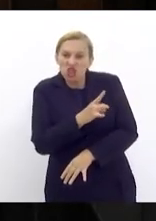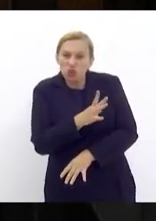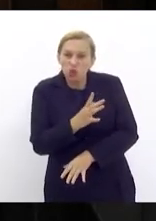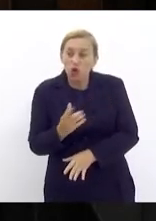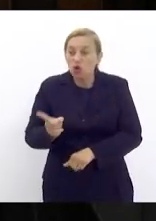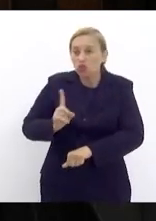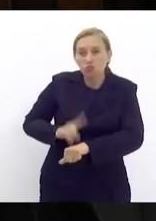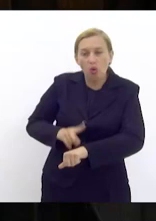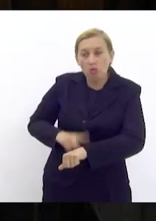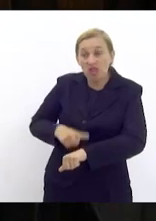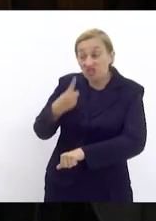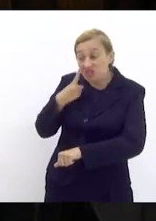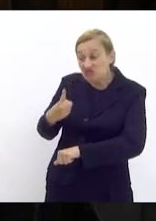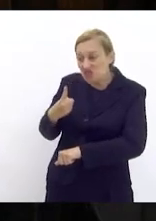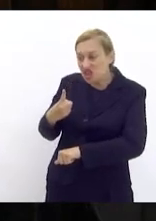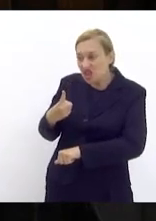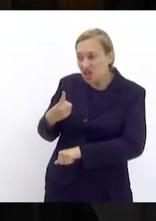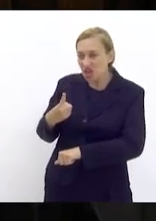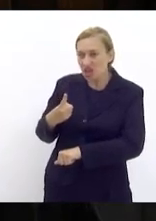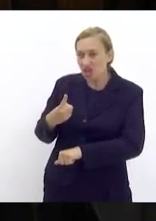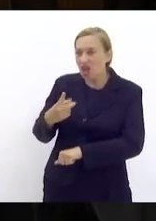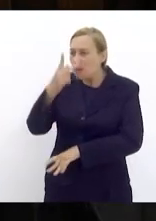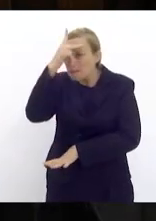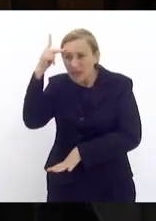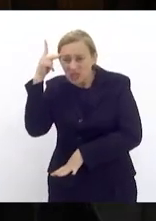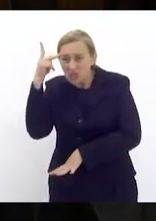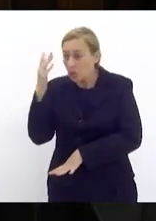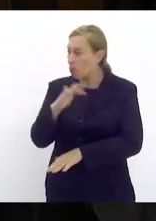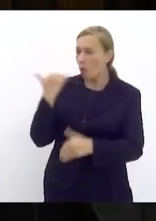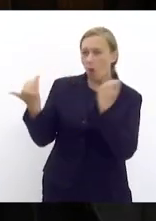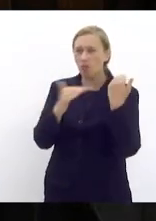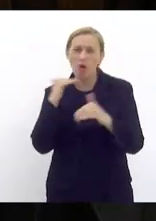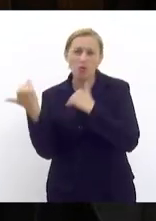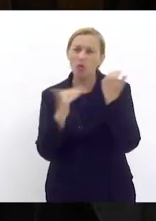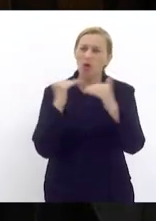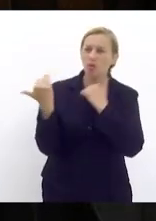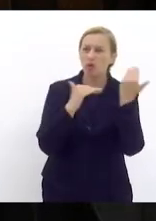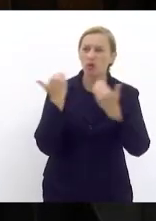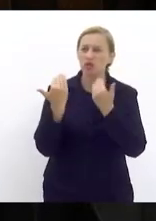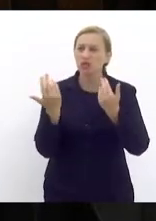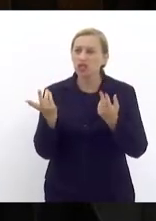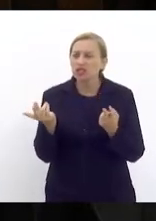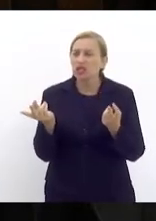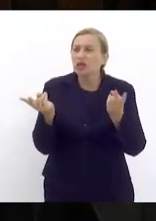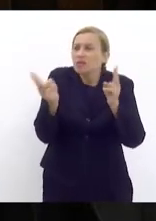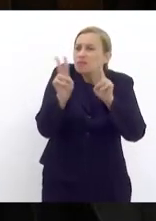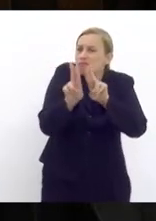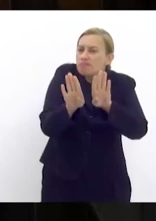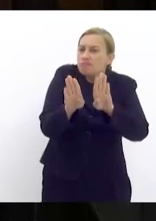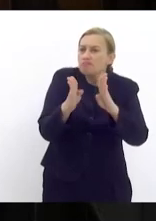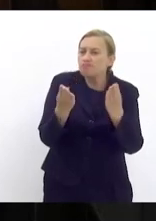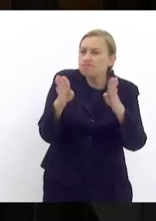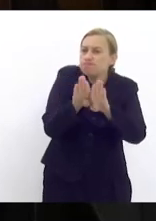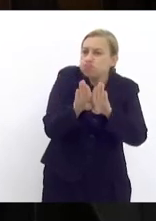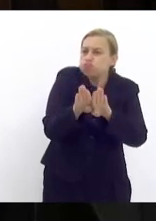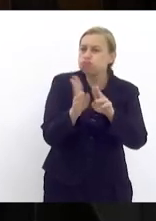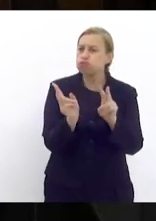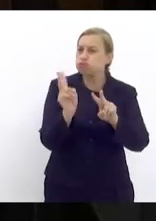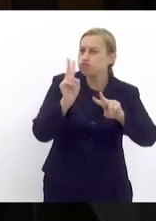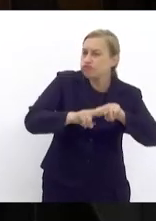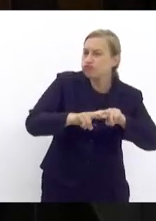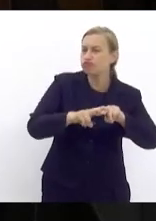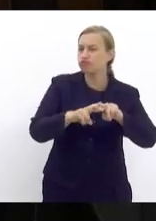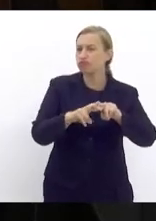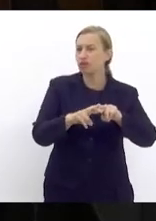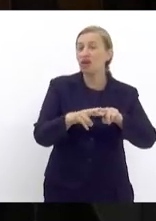do momento que ele vê como exemplos pessoas morrerem trancadas dentro das cadeias, com